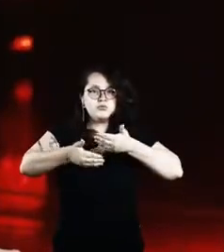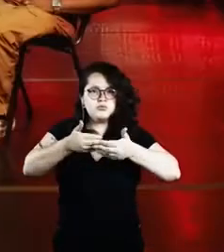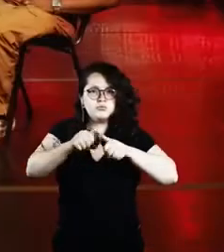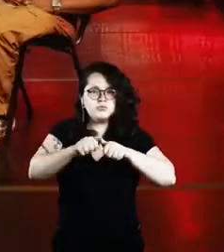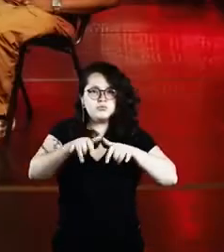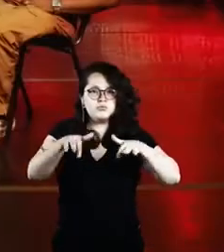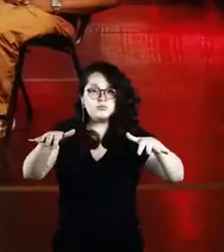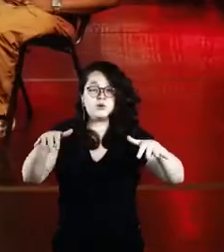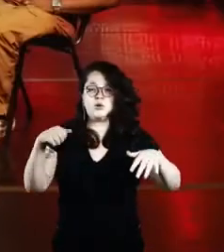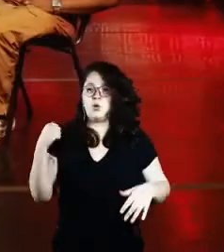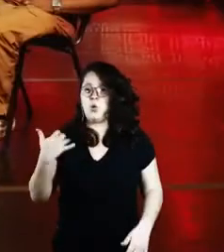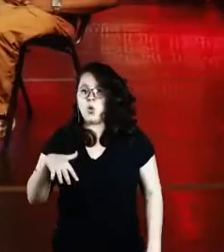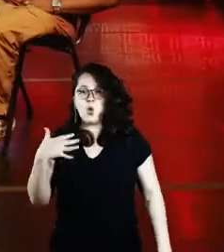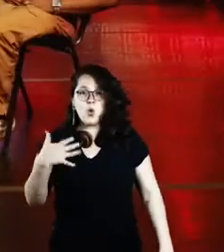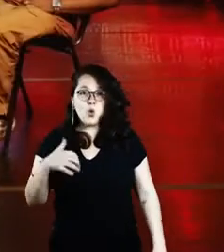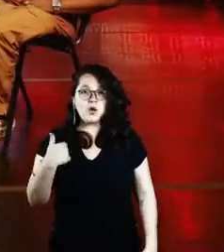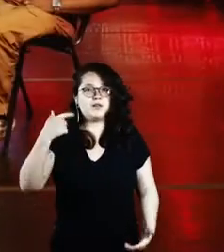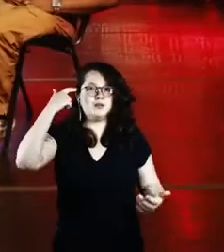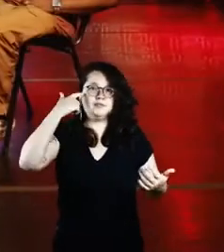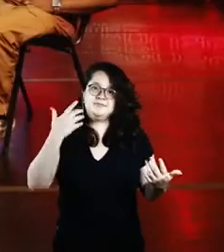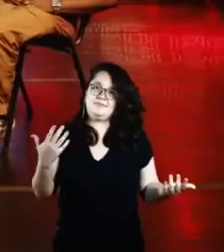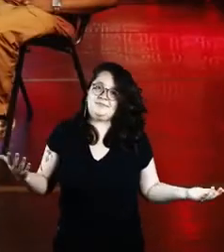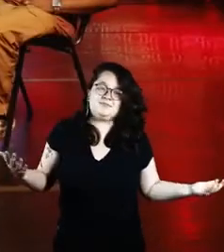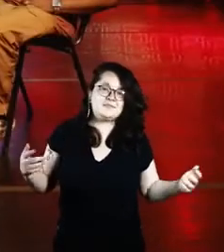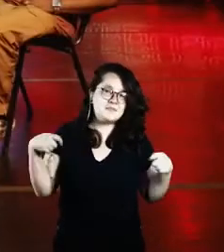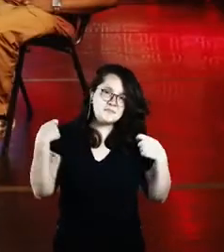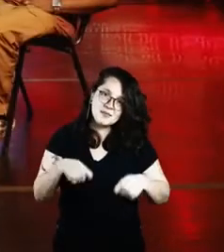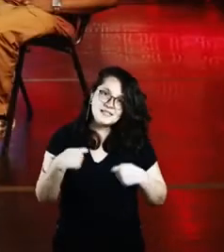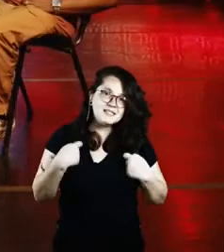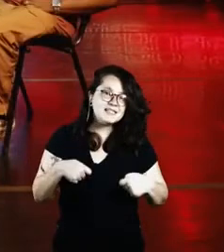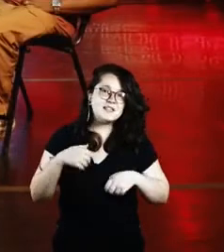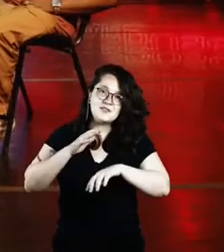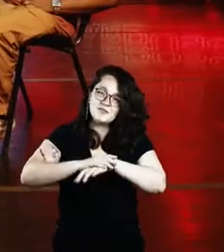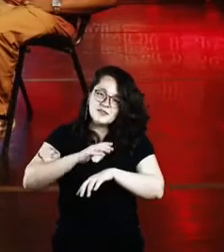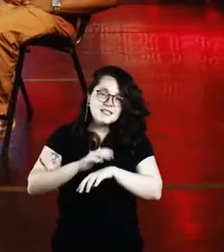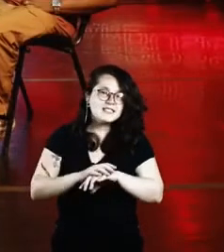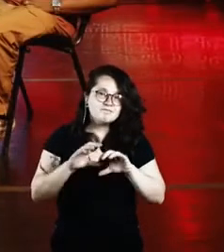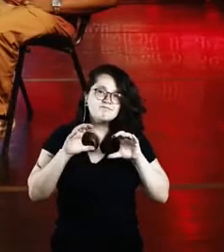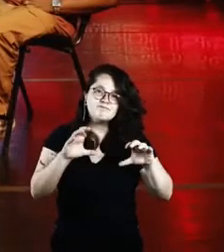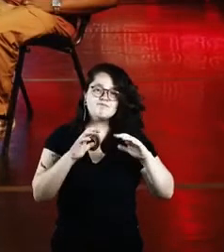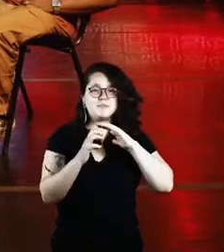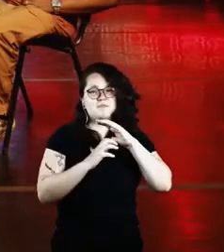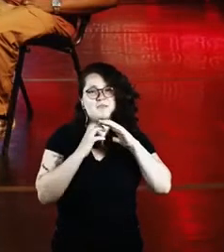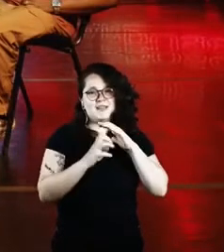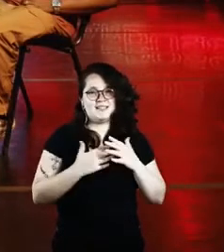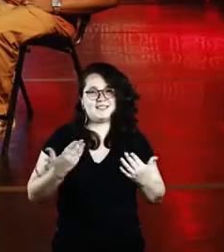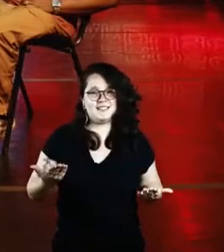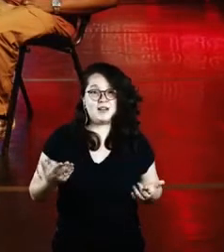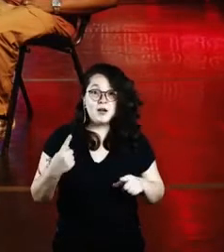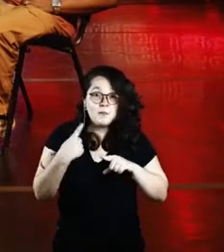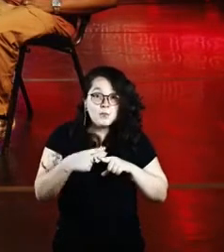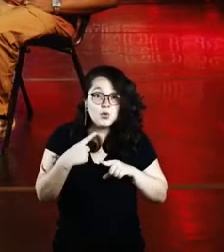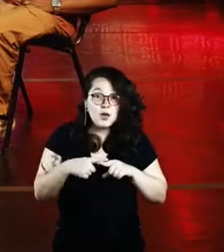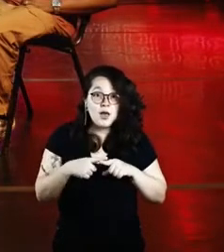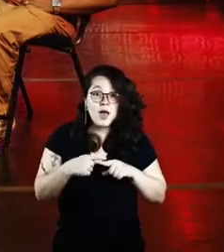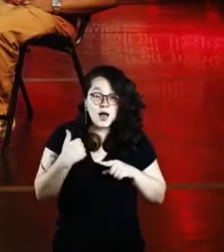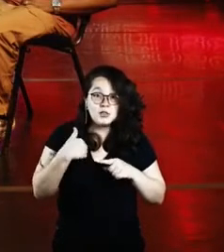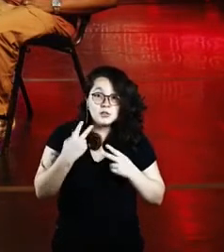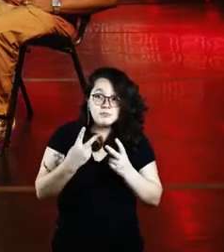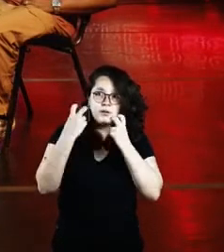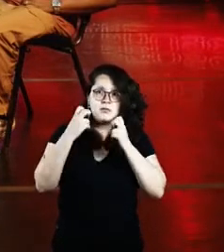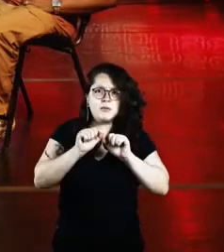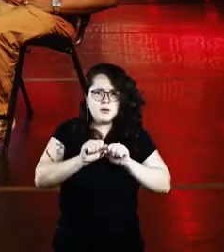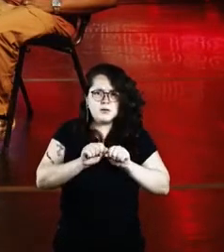poxa, não tem jeito. Nós temos que montar uma firma agora. Porque a coisa está, a cada dia que